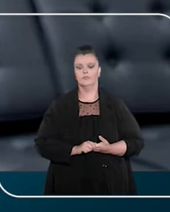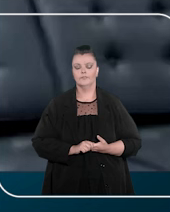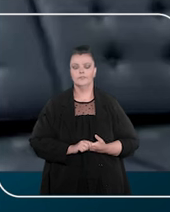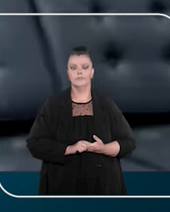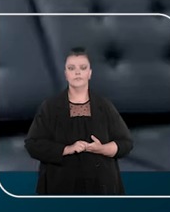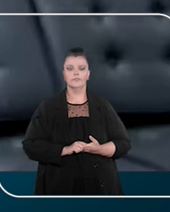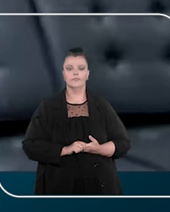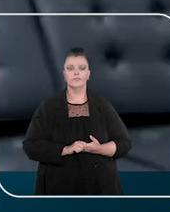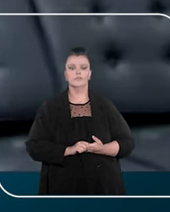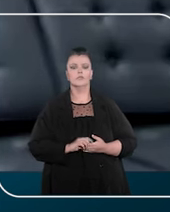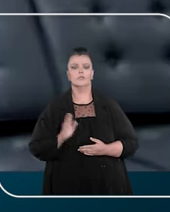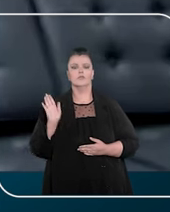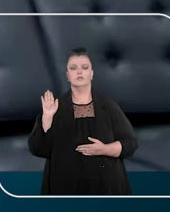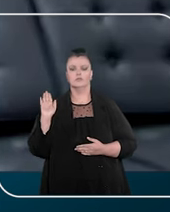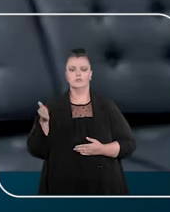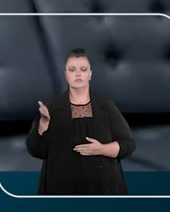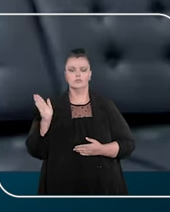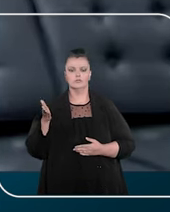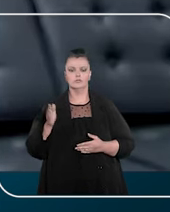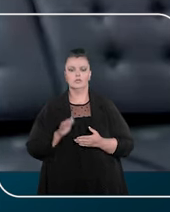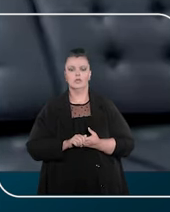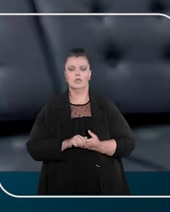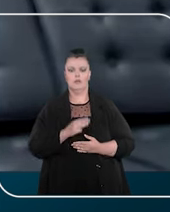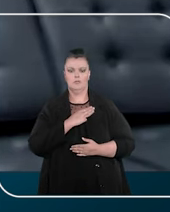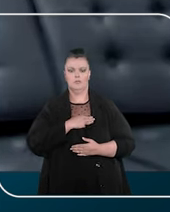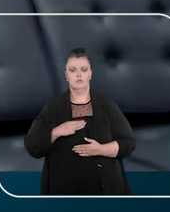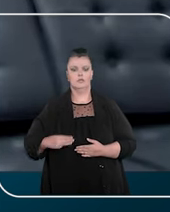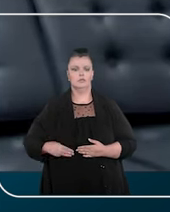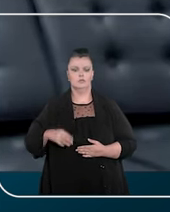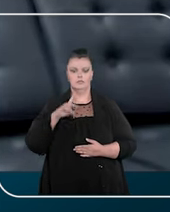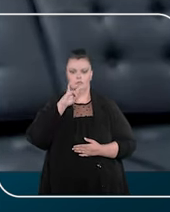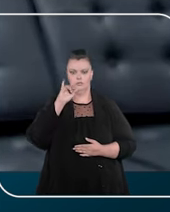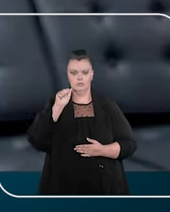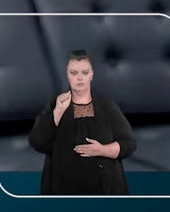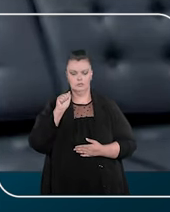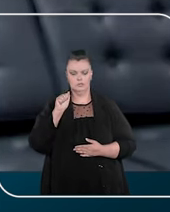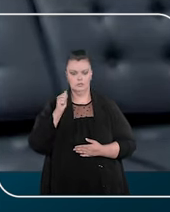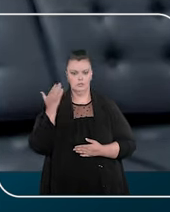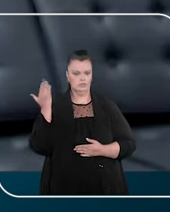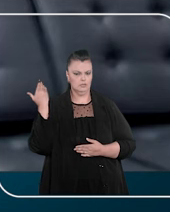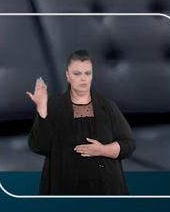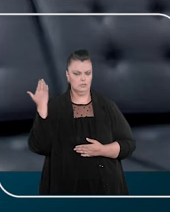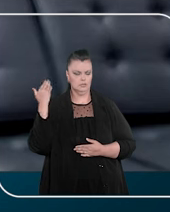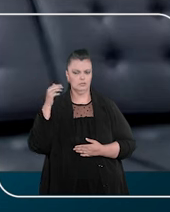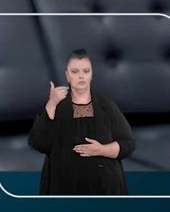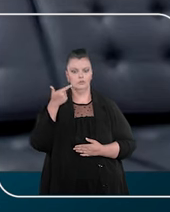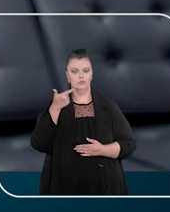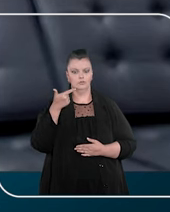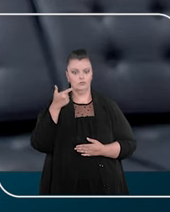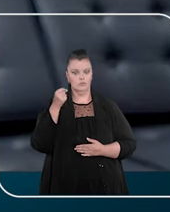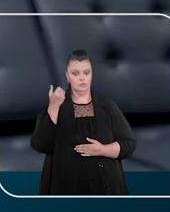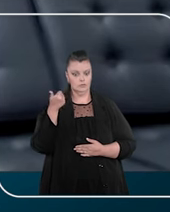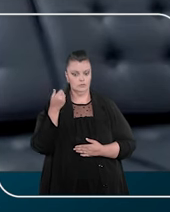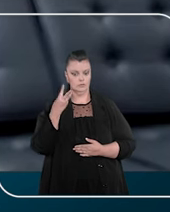Bem, eu entrei juntamente com o ministro Dias Moura aqui no STJ em 2013, e já